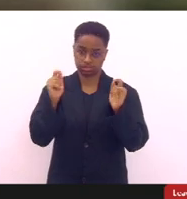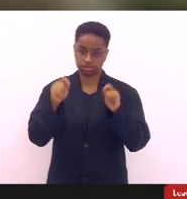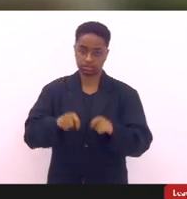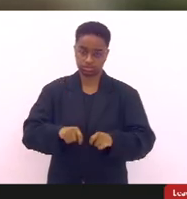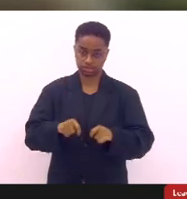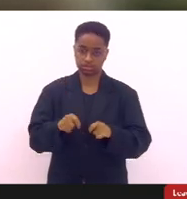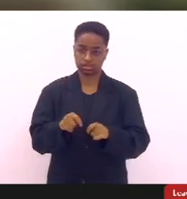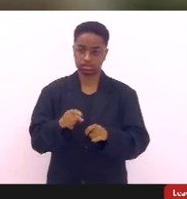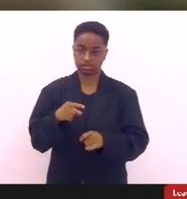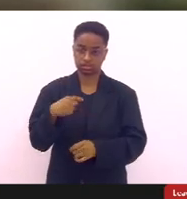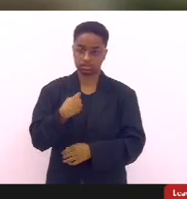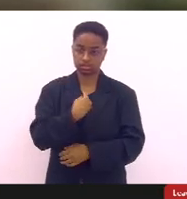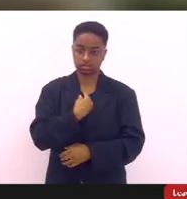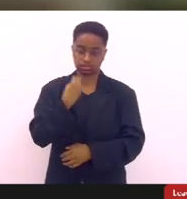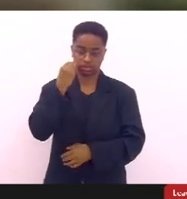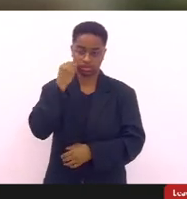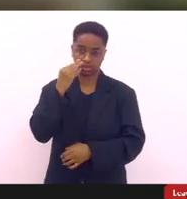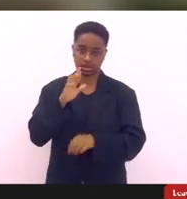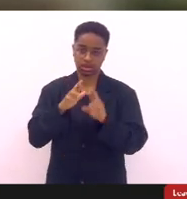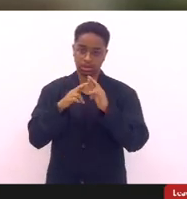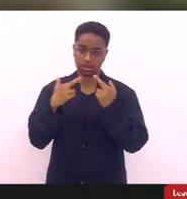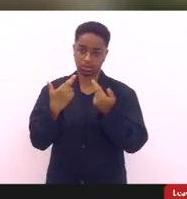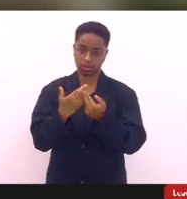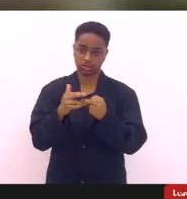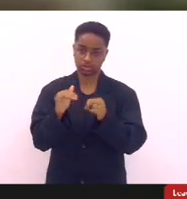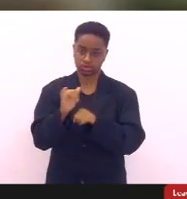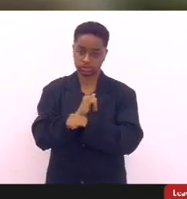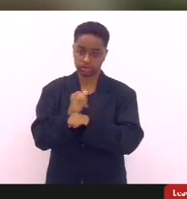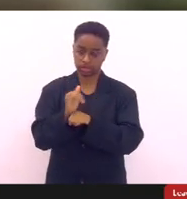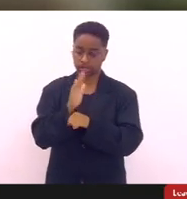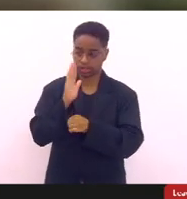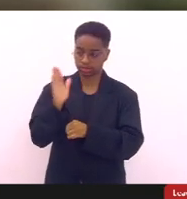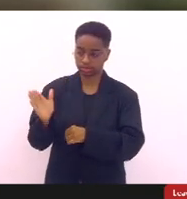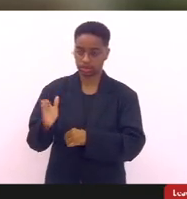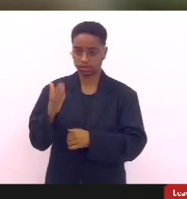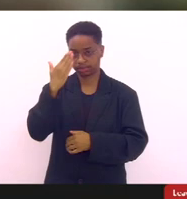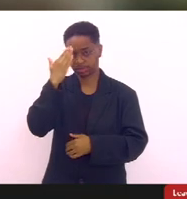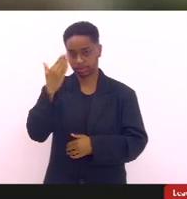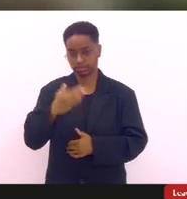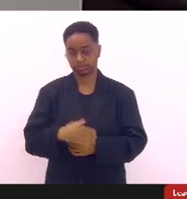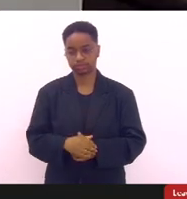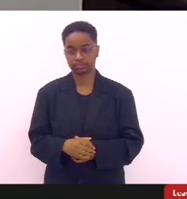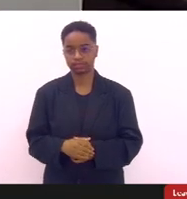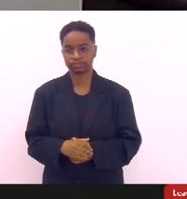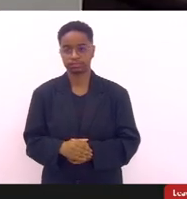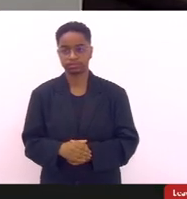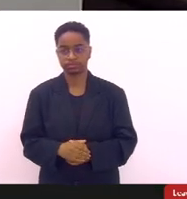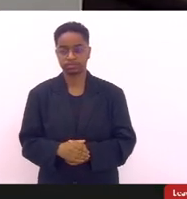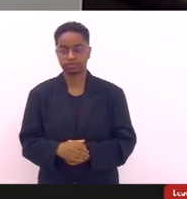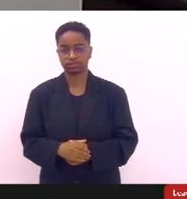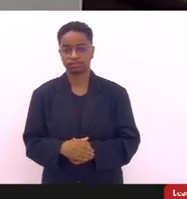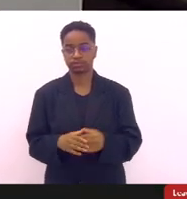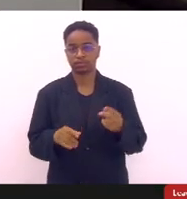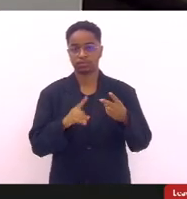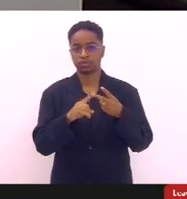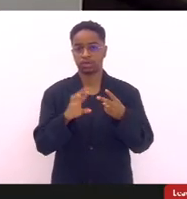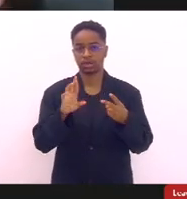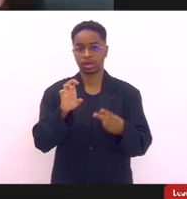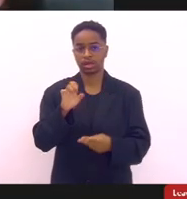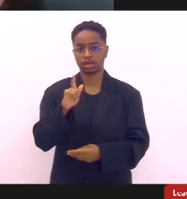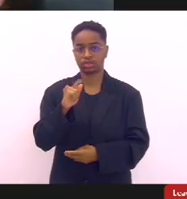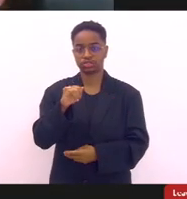tenha uma reunião estratégica diretamente com a senhora, uma audiência. Obrigado. Obrigada. Doutora Regina Bueno.